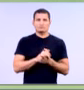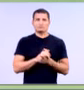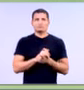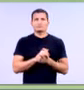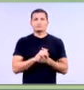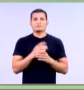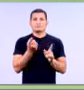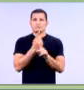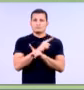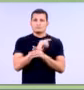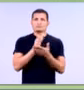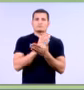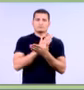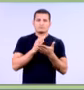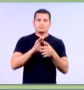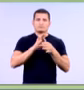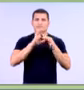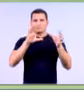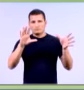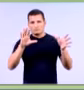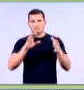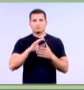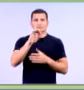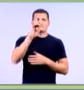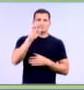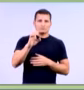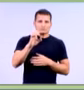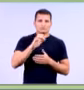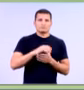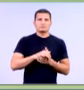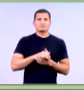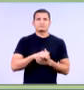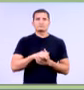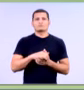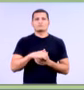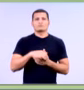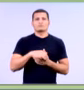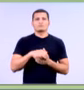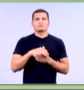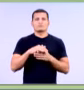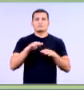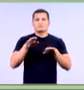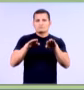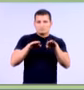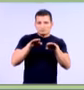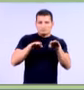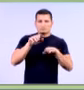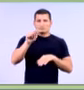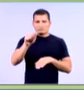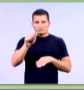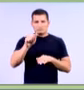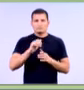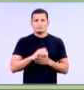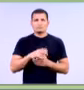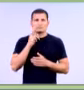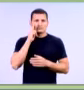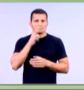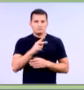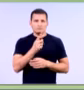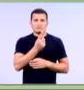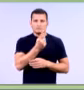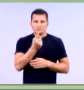alguma coisa, livre de, ciente de, paralelo a. Vejam que cada um desses